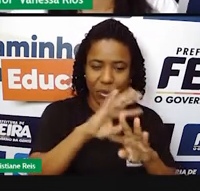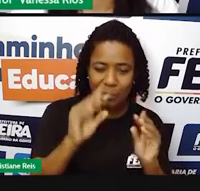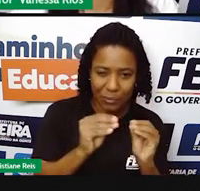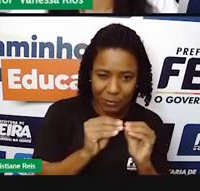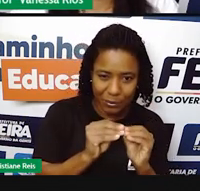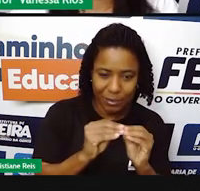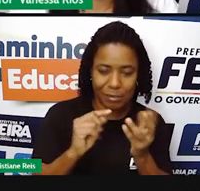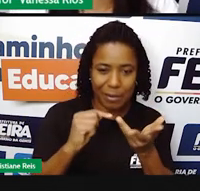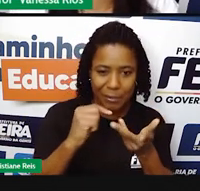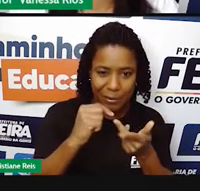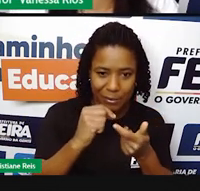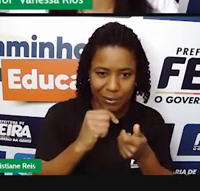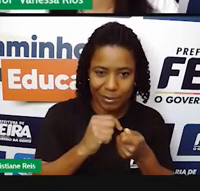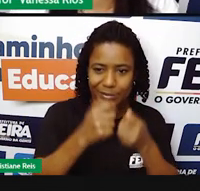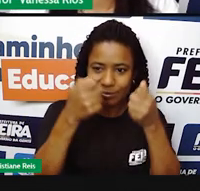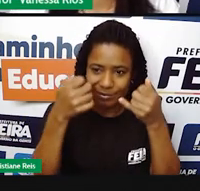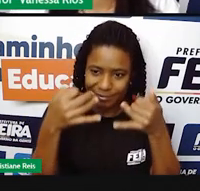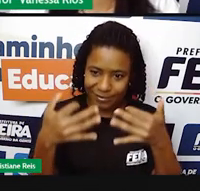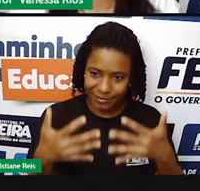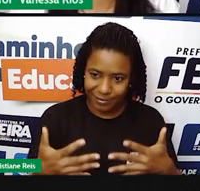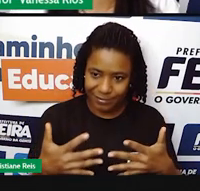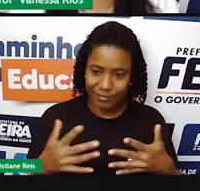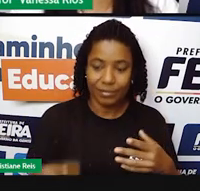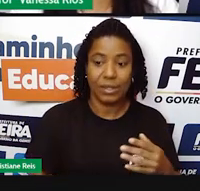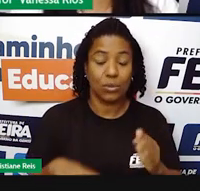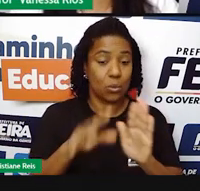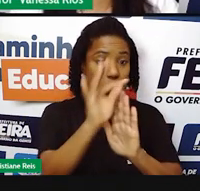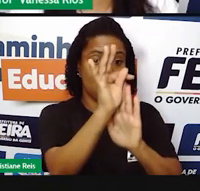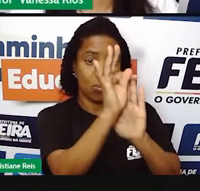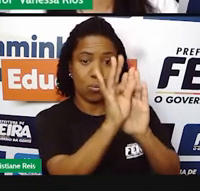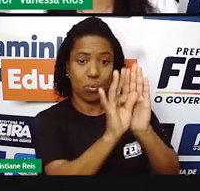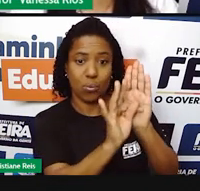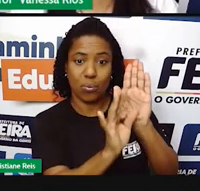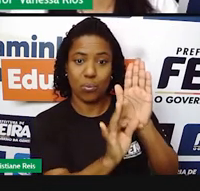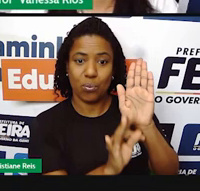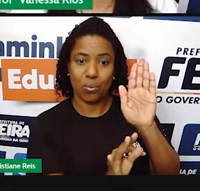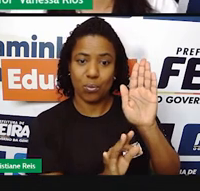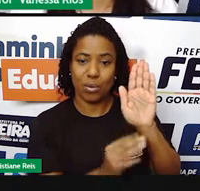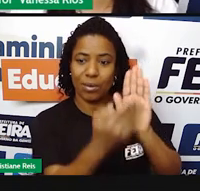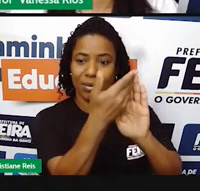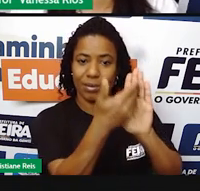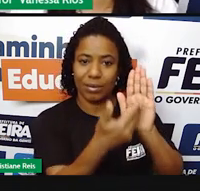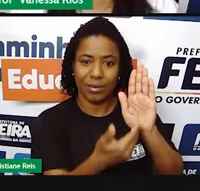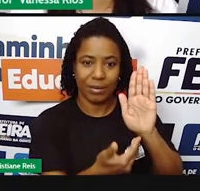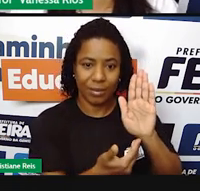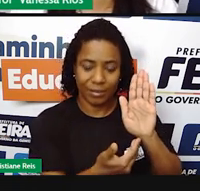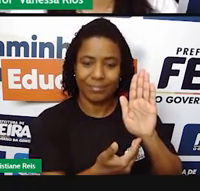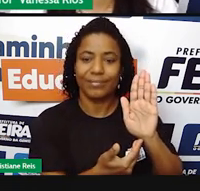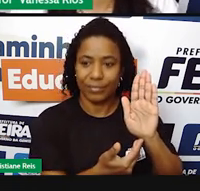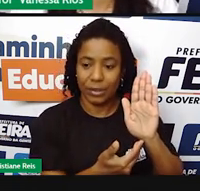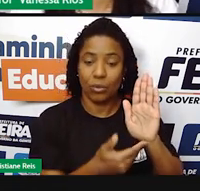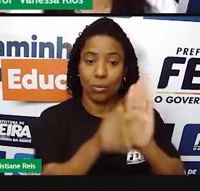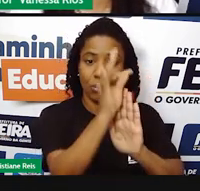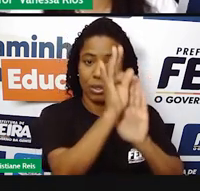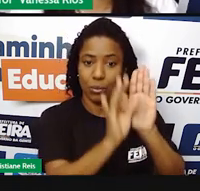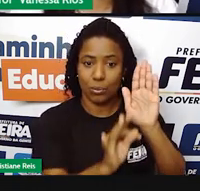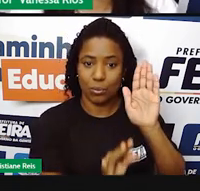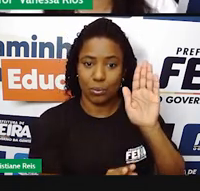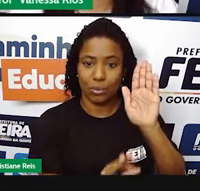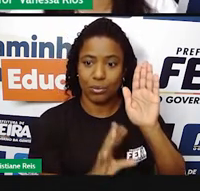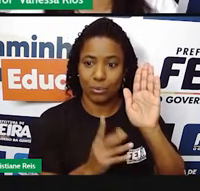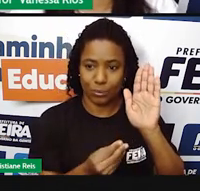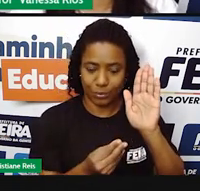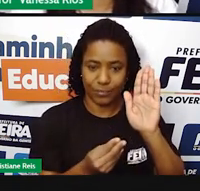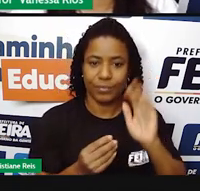principais do qual o texto vai tratar. E o corpo do texto, que corresponde aí ao restante do texto. A gente ainda